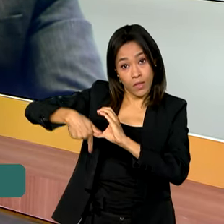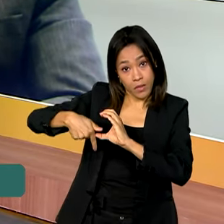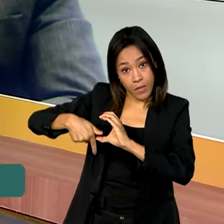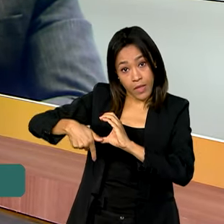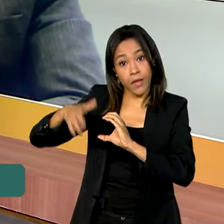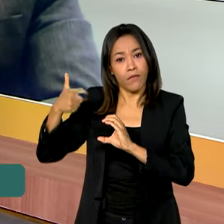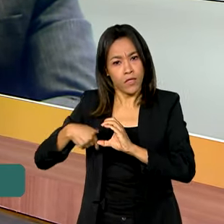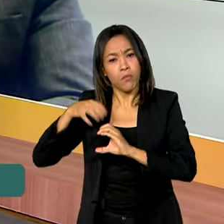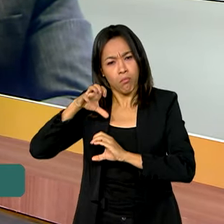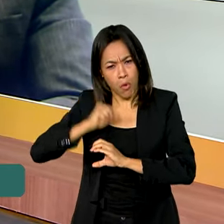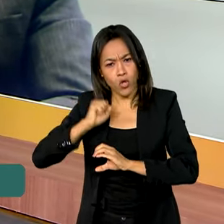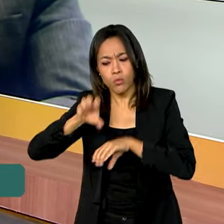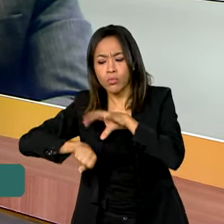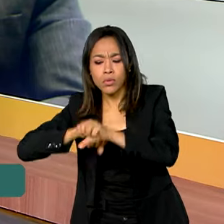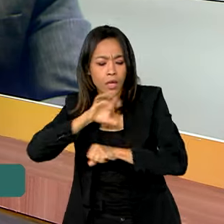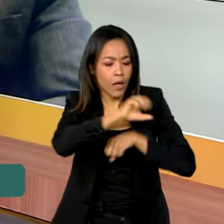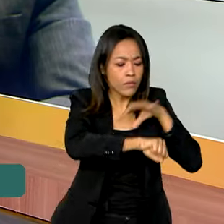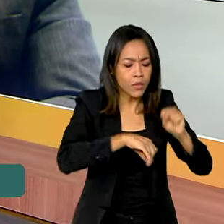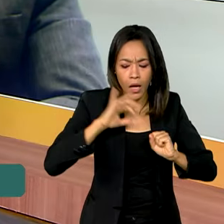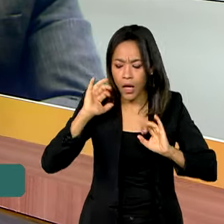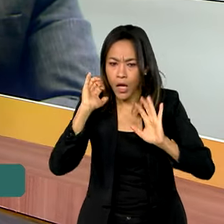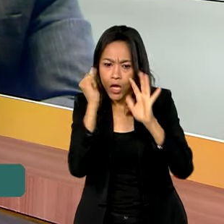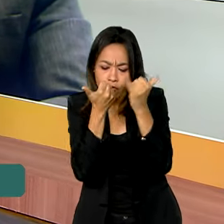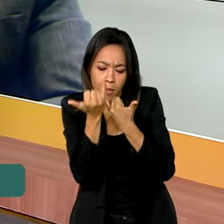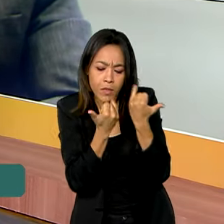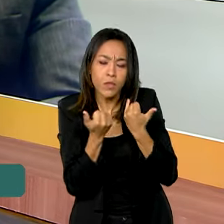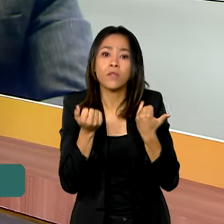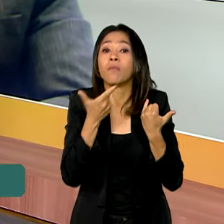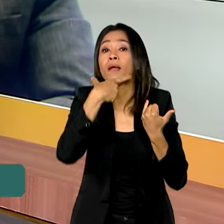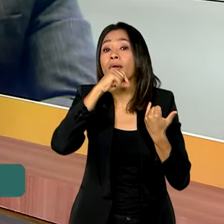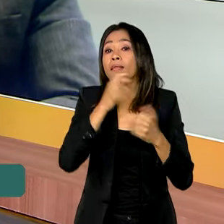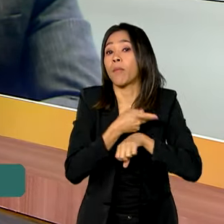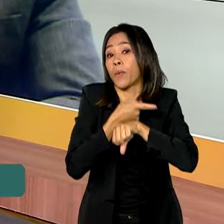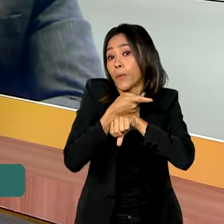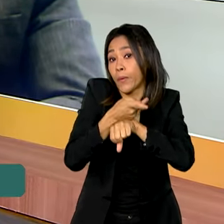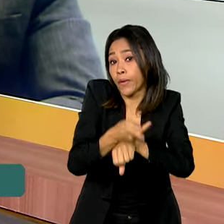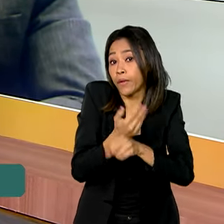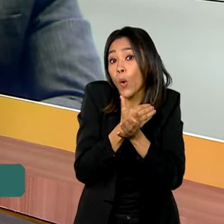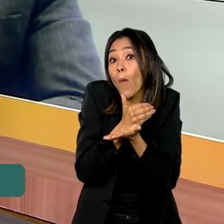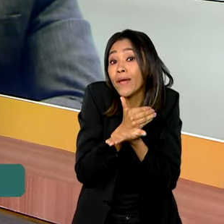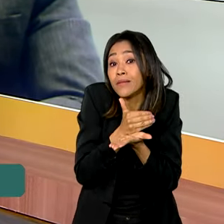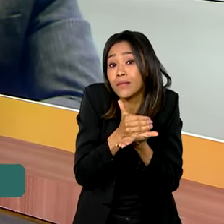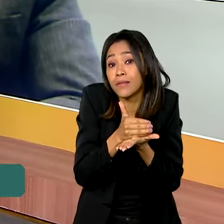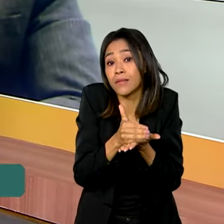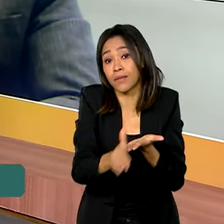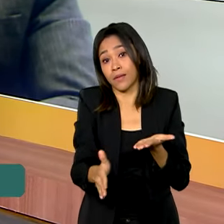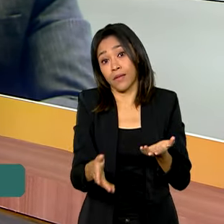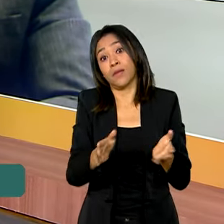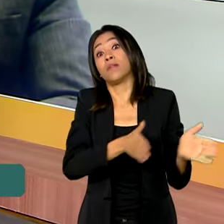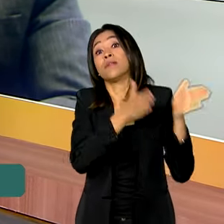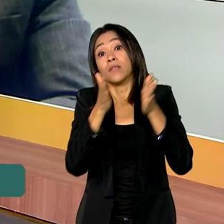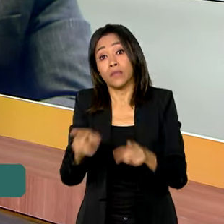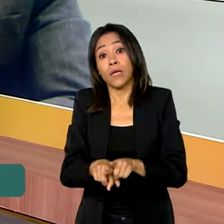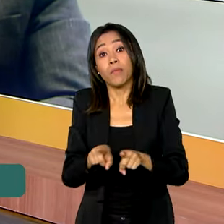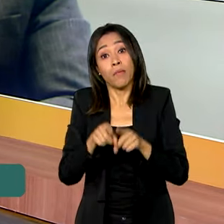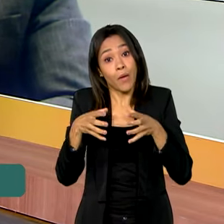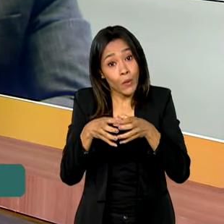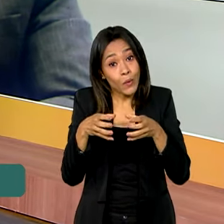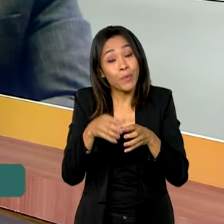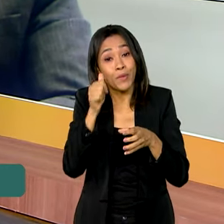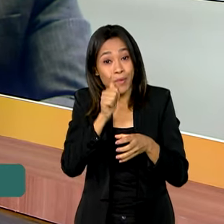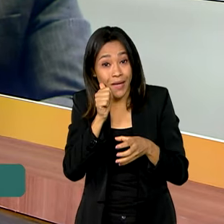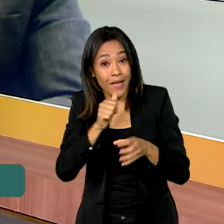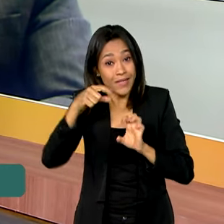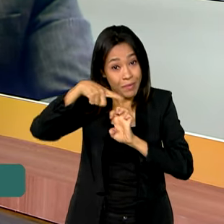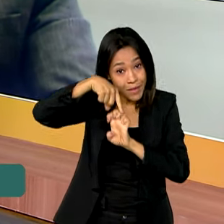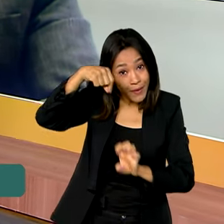programa de apoio do governo federal para quem tá começando para quem já tá encaminhado para mulheres empreendedoras é isso